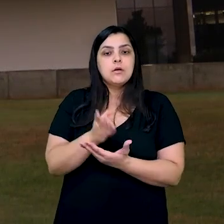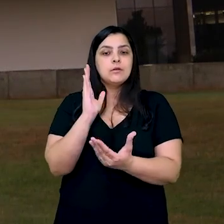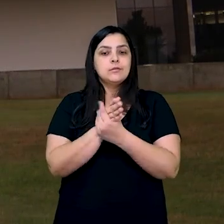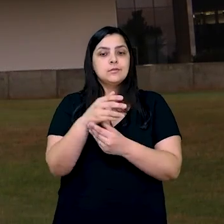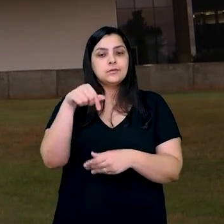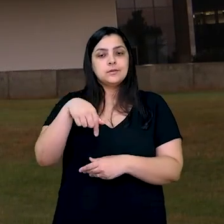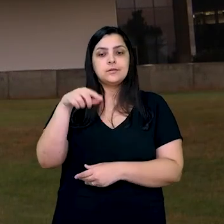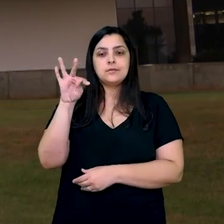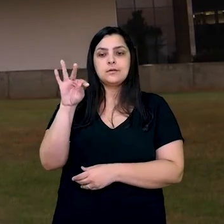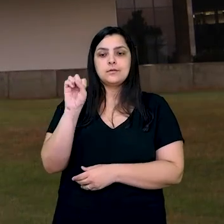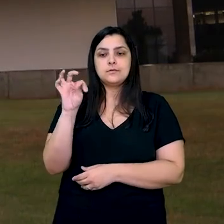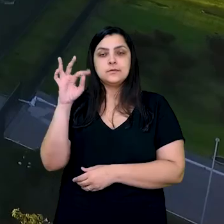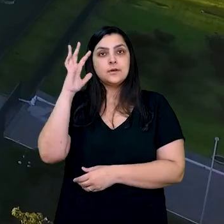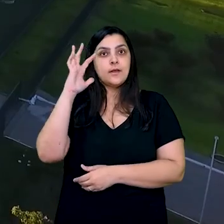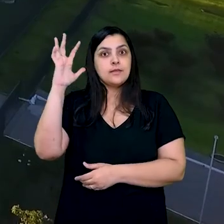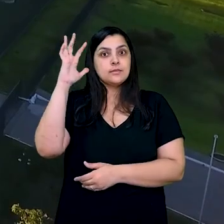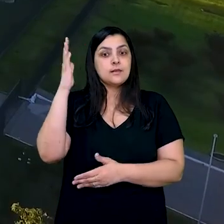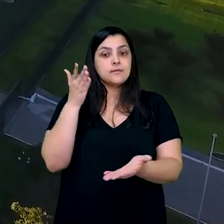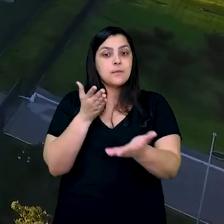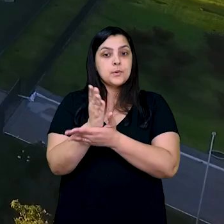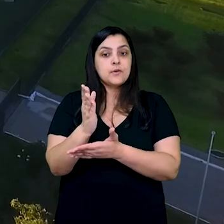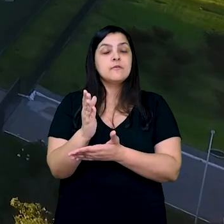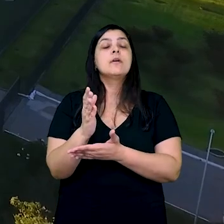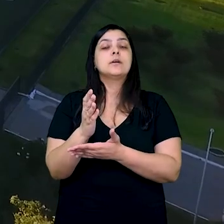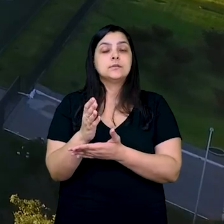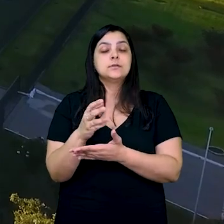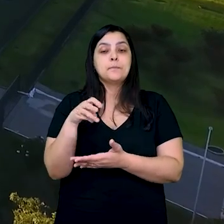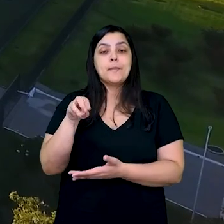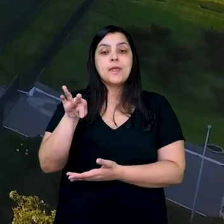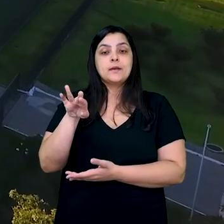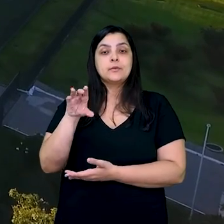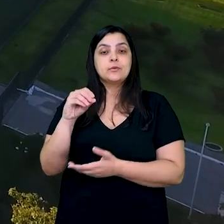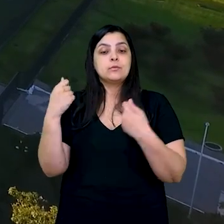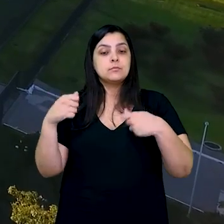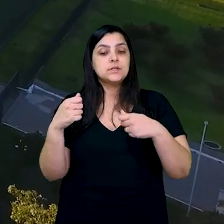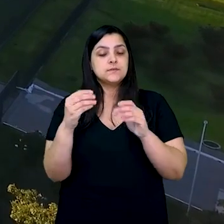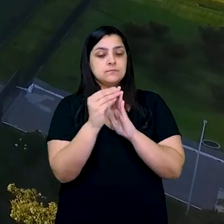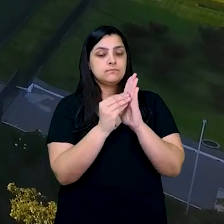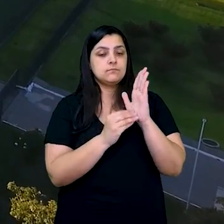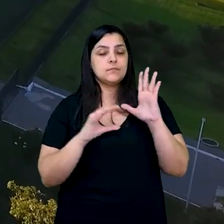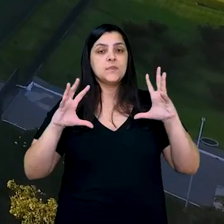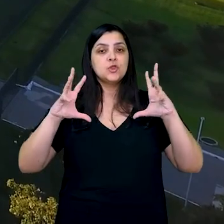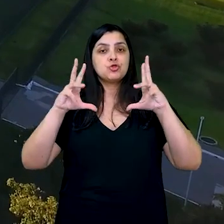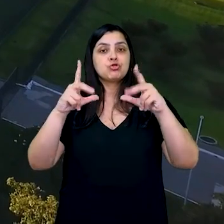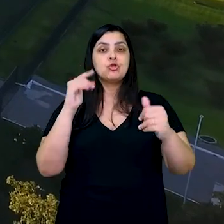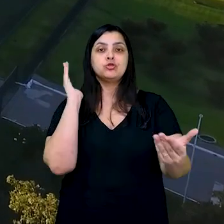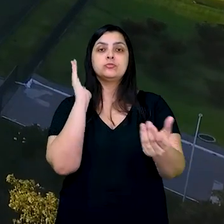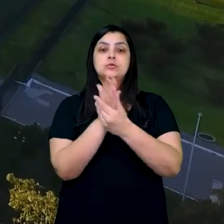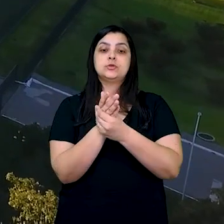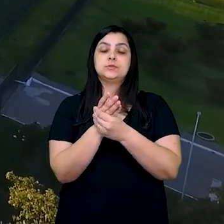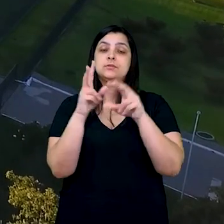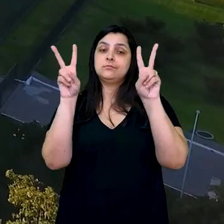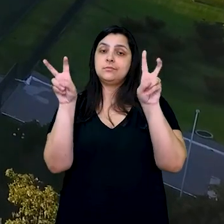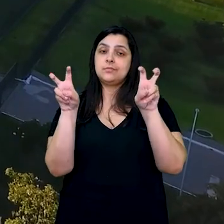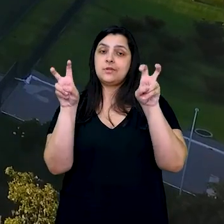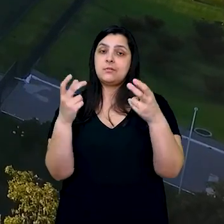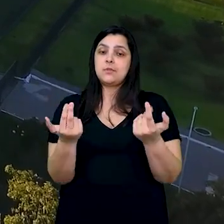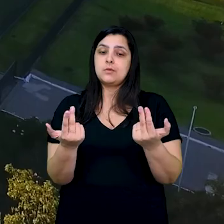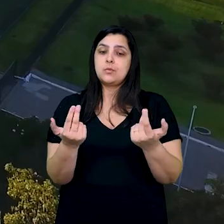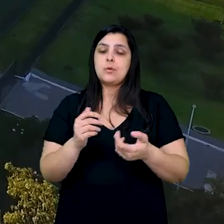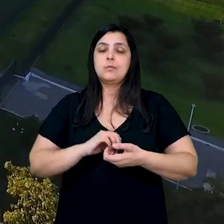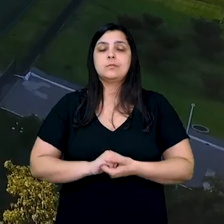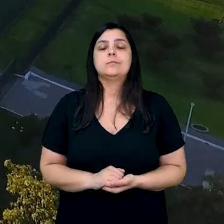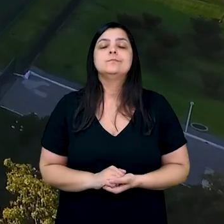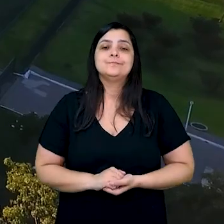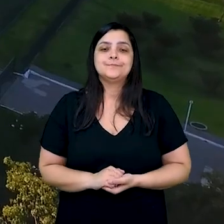demandas repetitivas no tribunal. A tese aprovada no julgamento do mérito deverá ser aplicada a todos os casos que tratem da